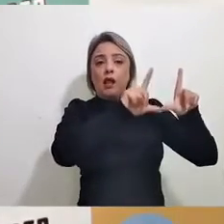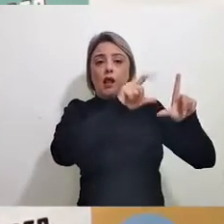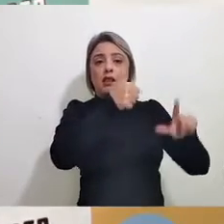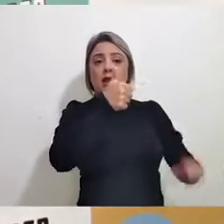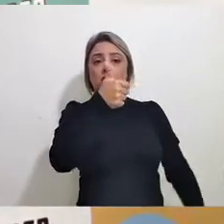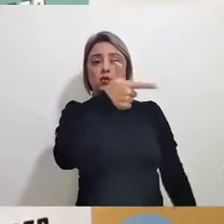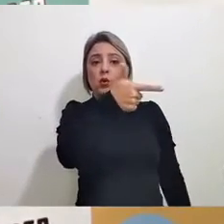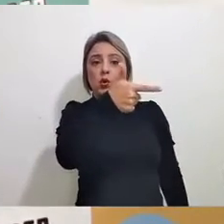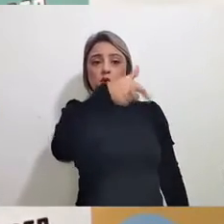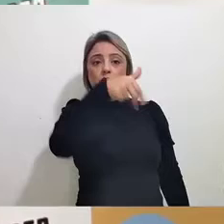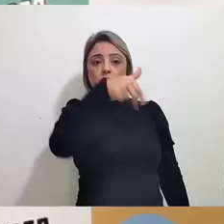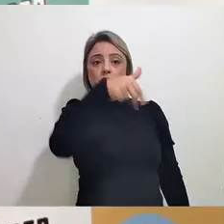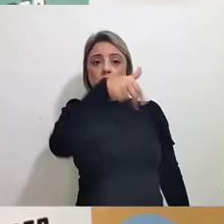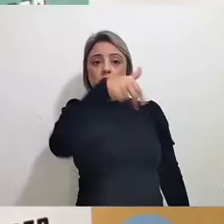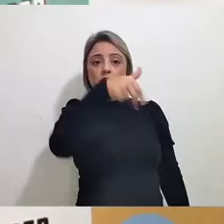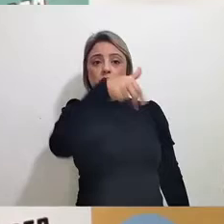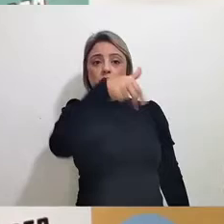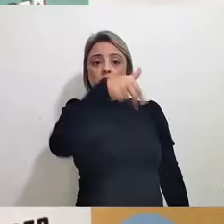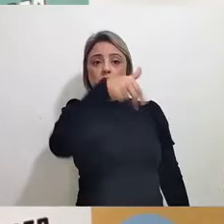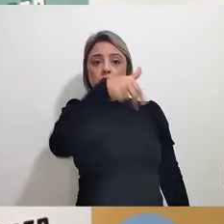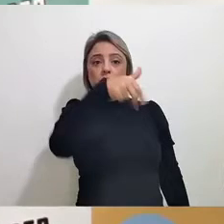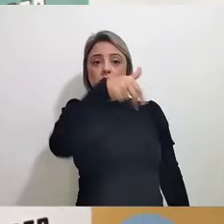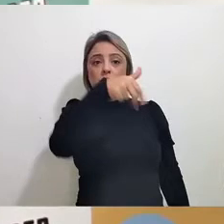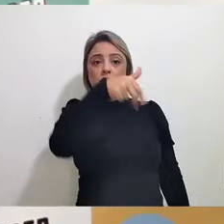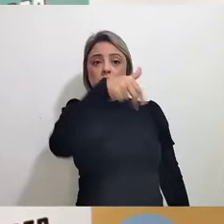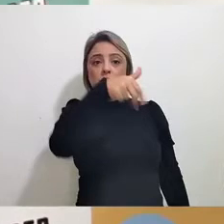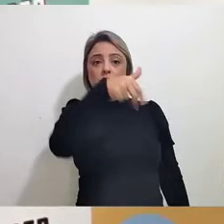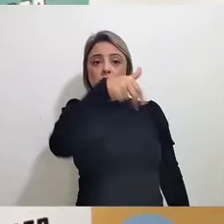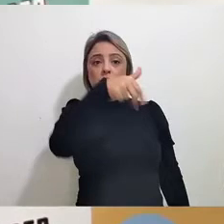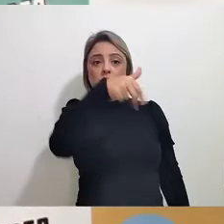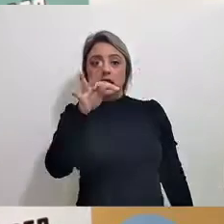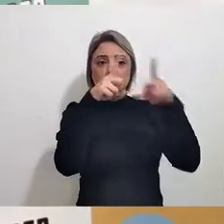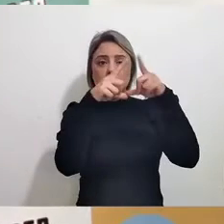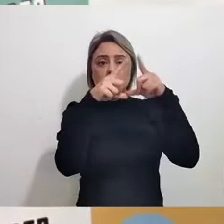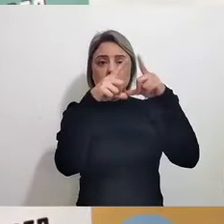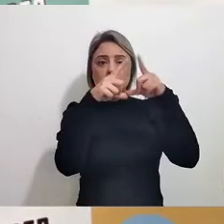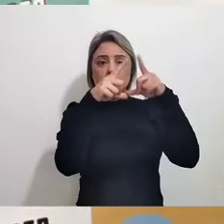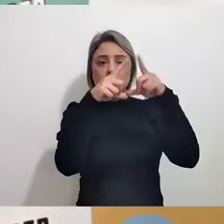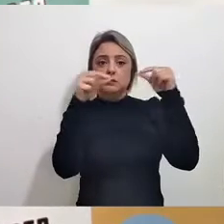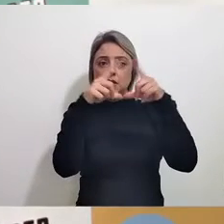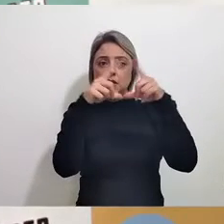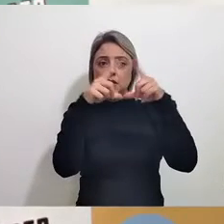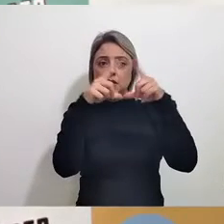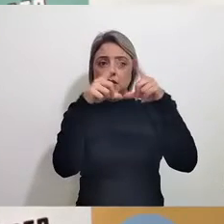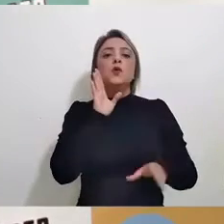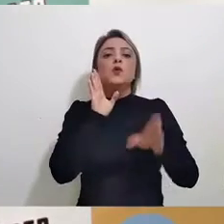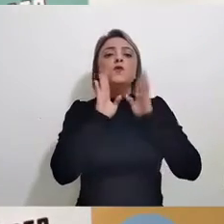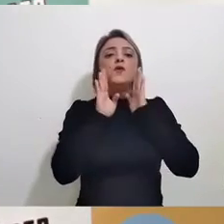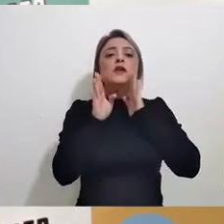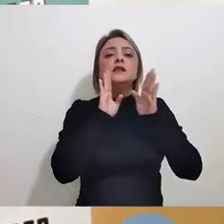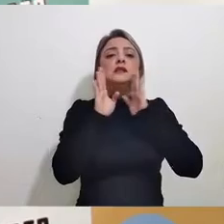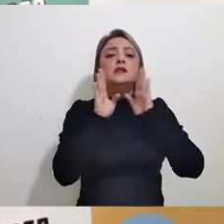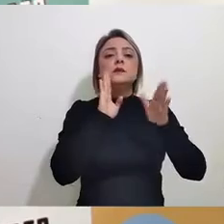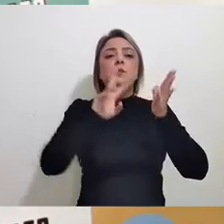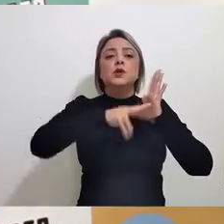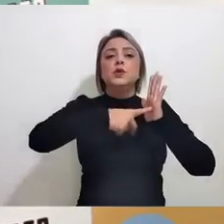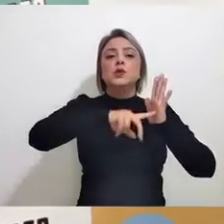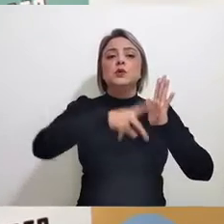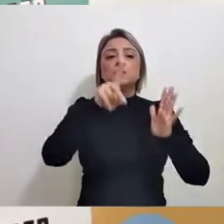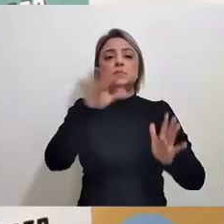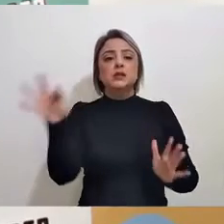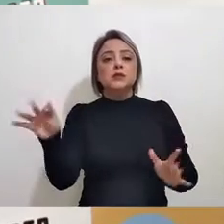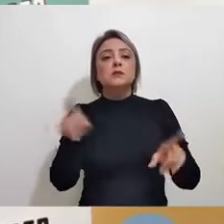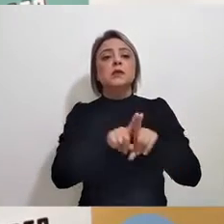transmissão no Facebook do Simpro, no Facebook aqui da TV Comunitária e também no site da